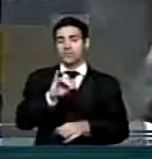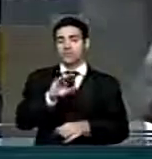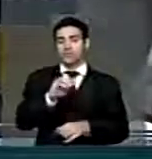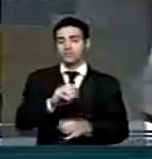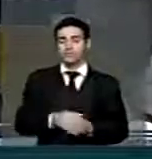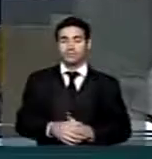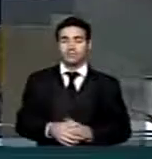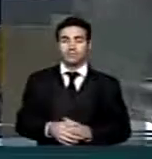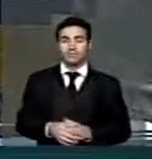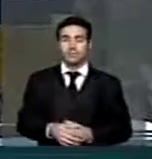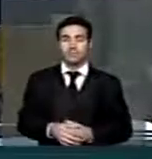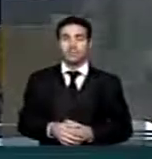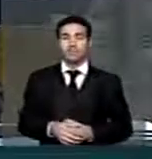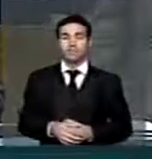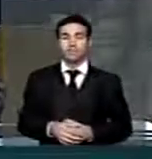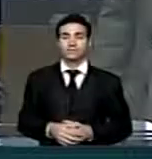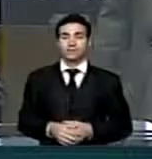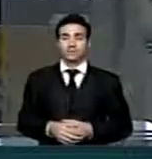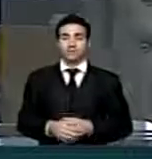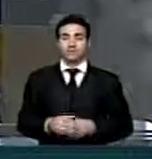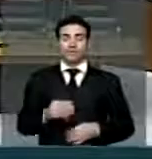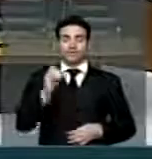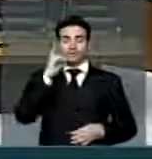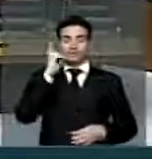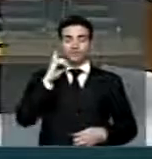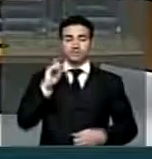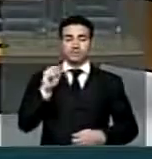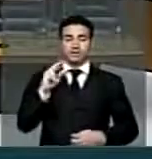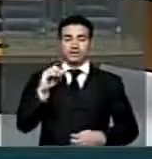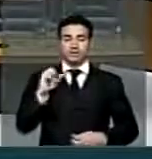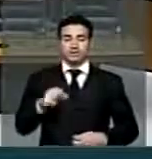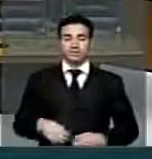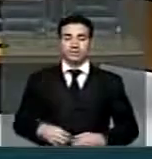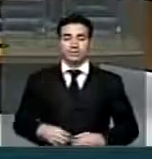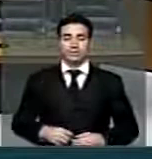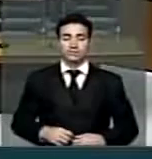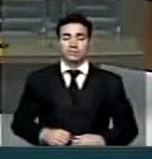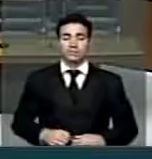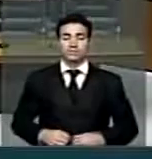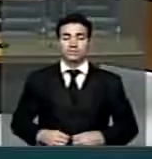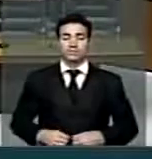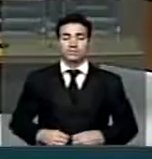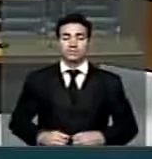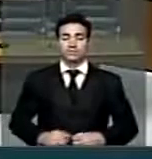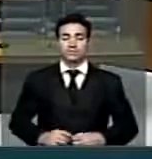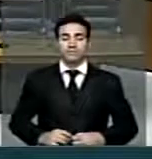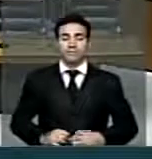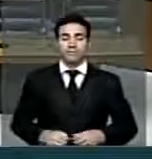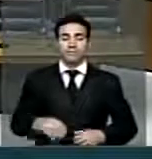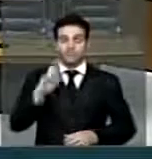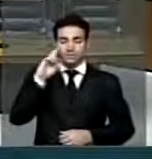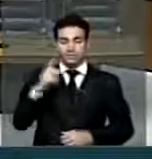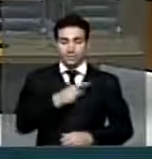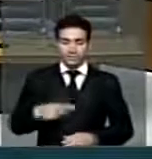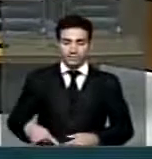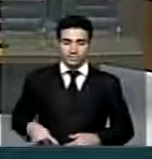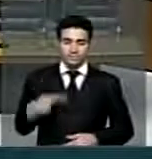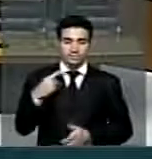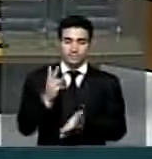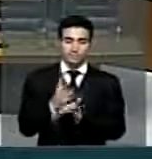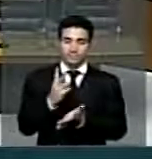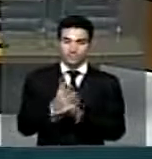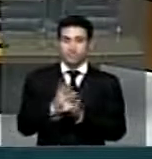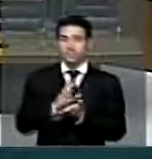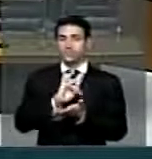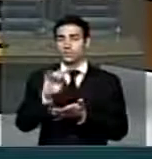Continuidade, Sua Excelência, senhor deputado Carlos Souza. Obrigado, senhor presidente. Senhor presidente, eu quero, apesar de tudo,